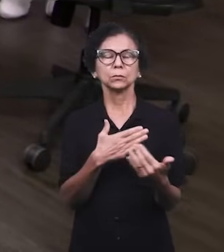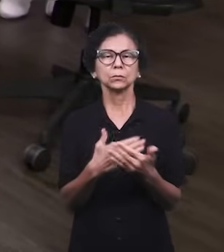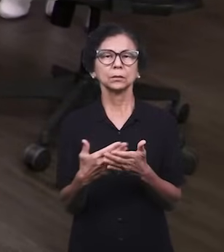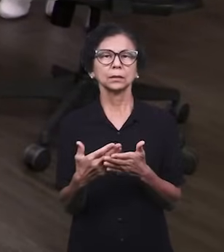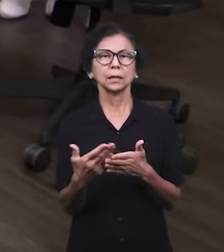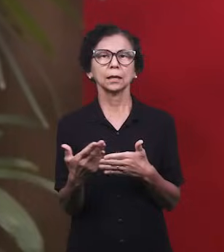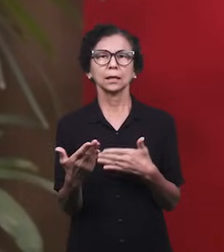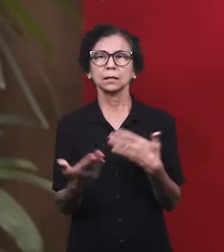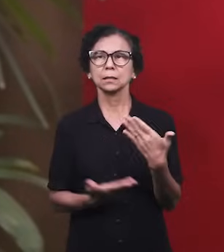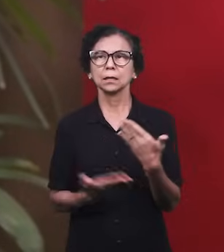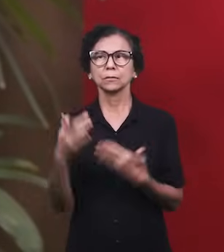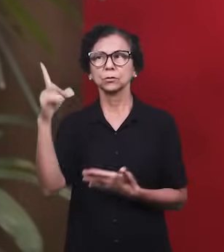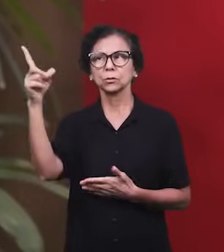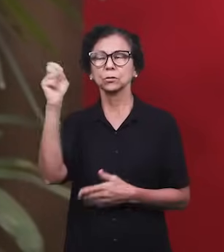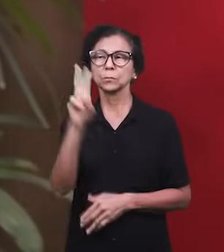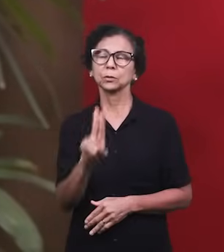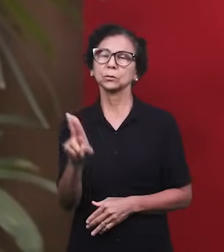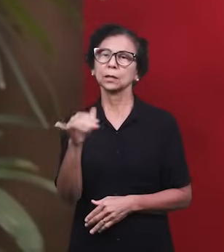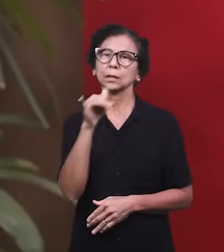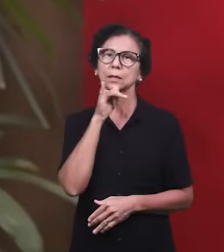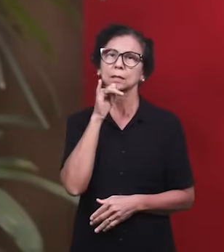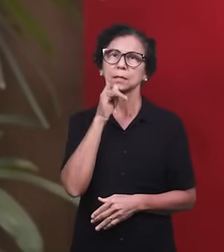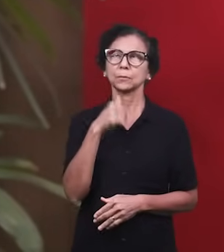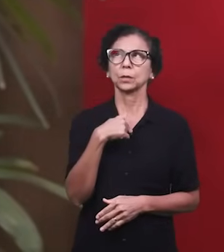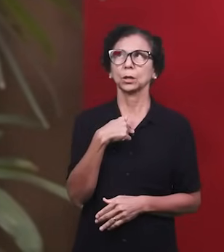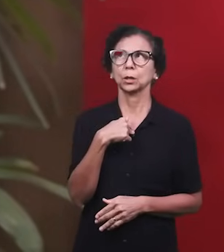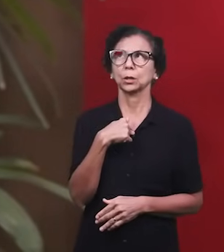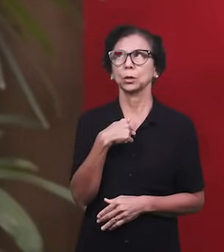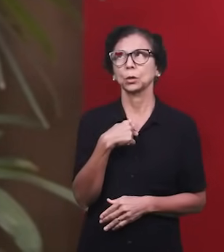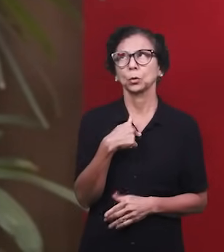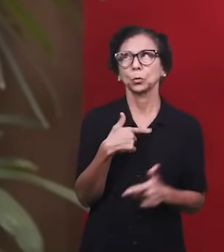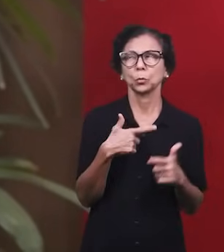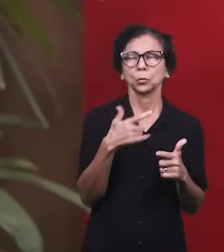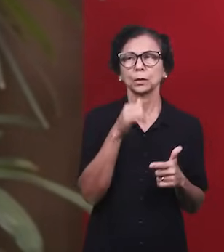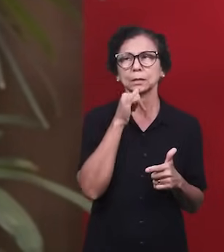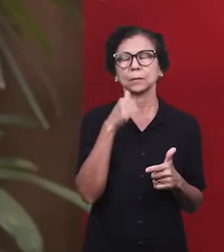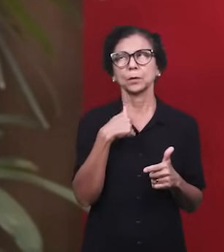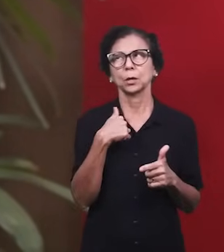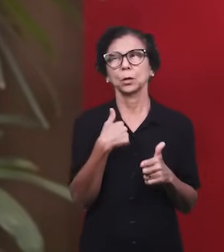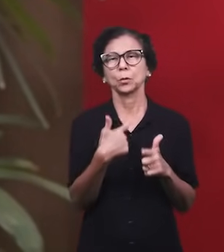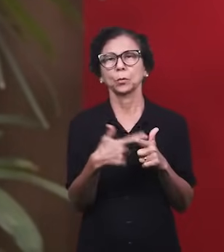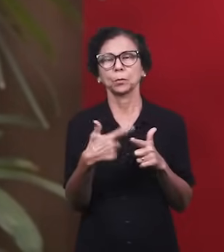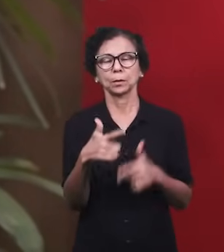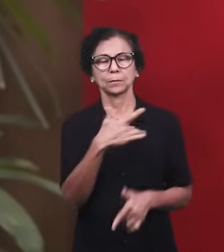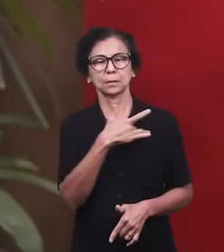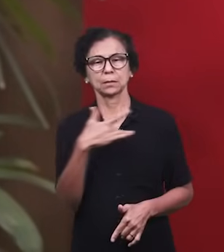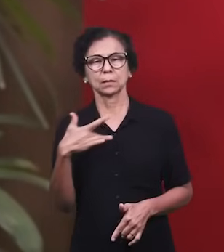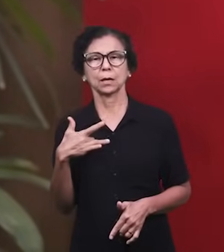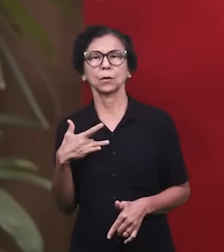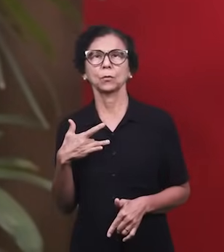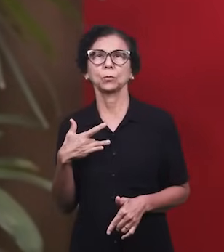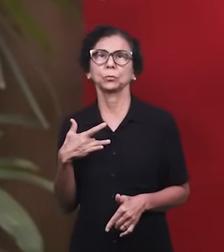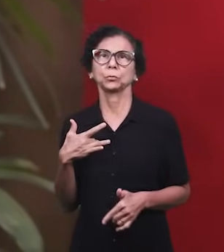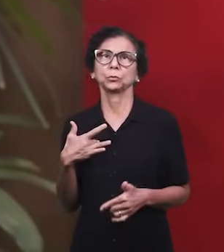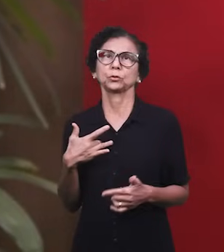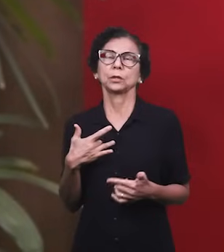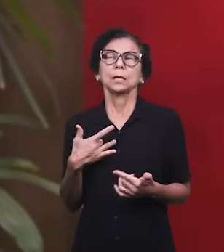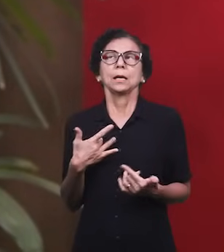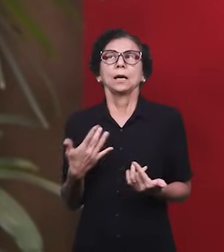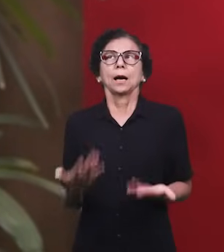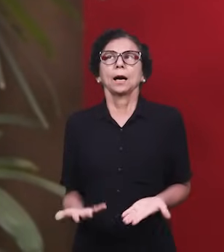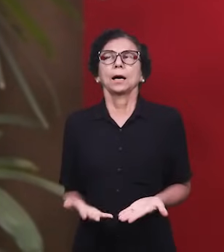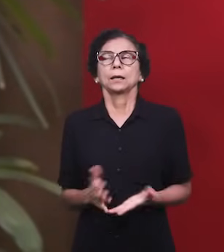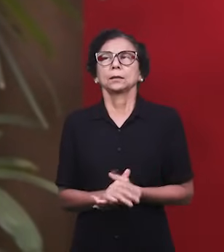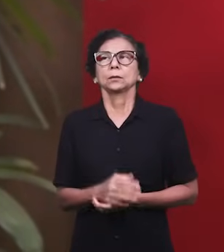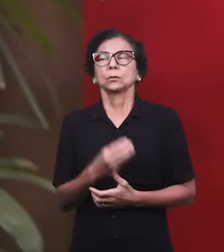qualquer servo pode usar. Por exemplo, eu posso ter problema, vamos dizer, em questão de saúde, de não poder usar o recurso